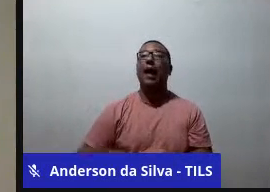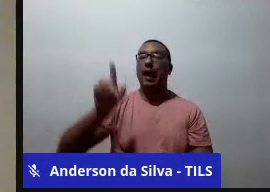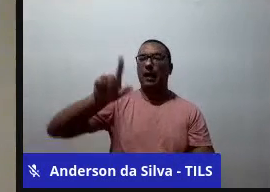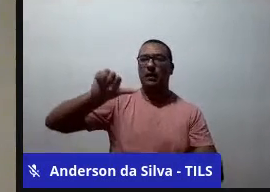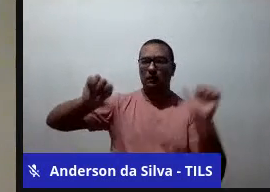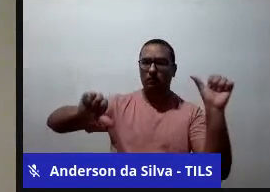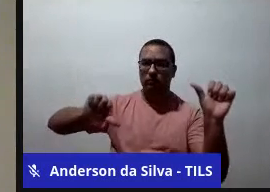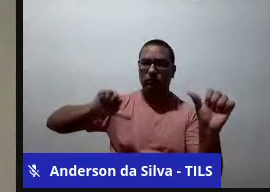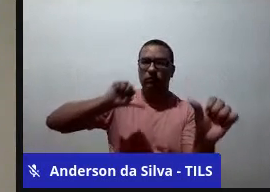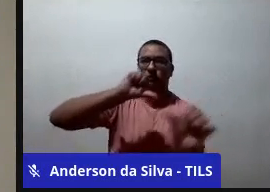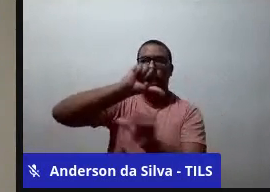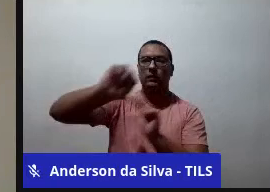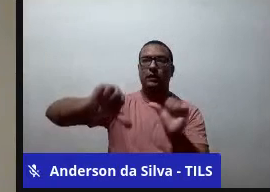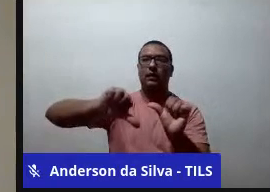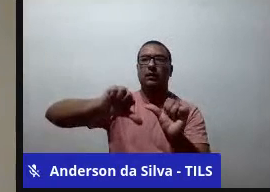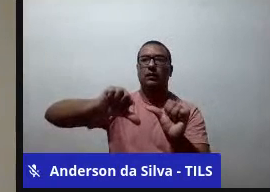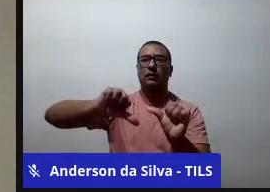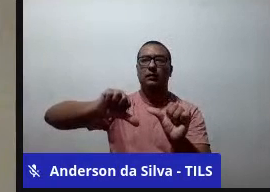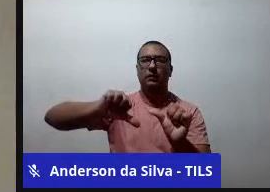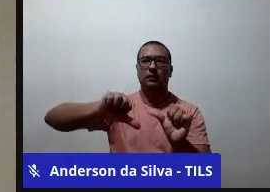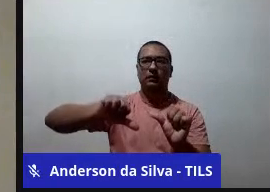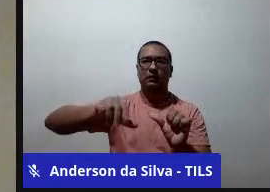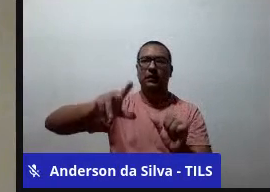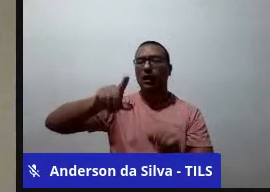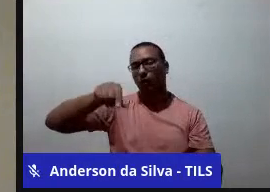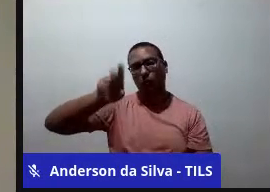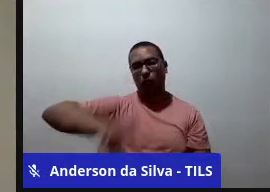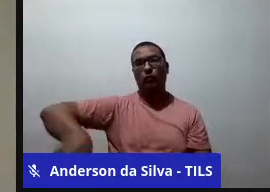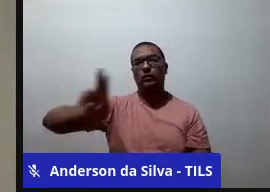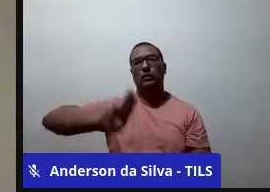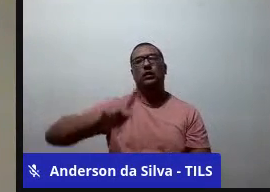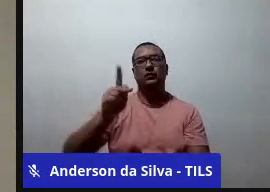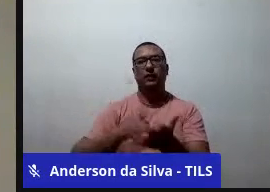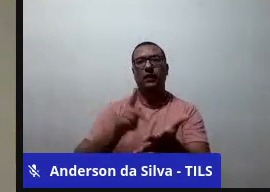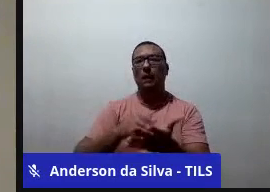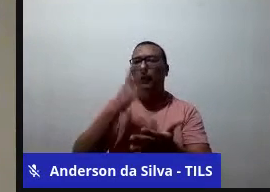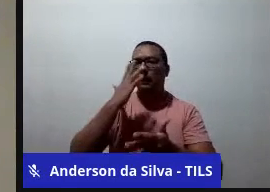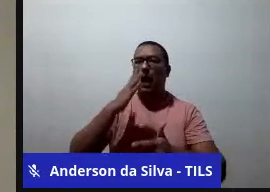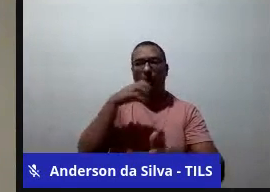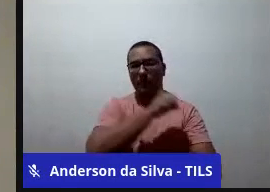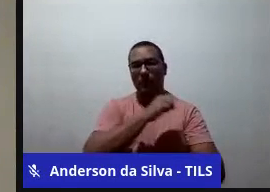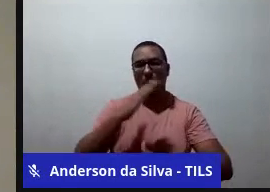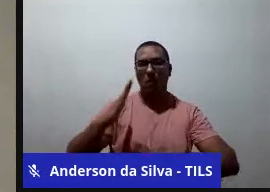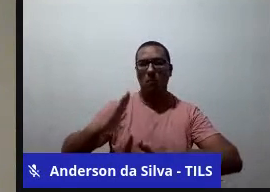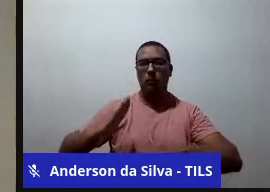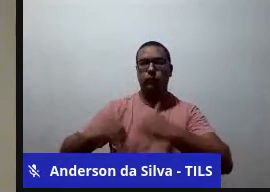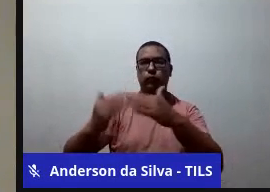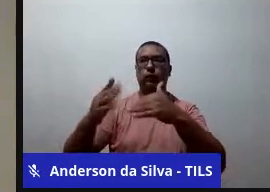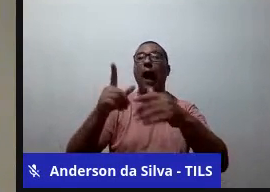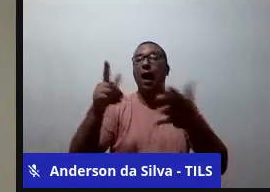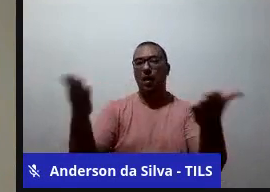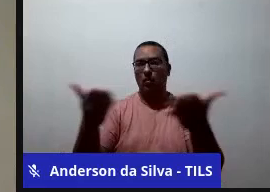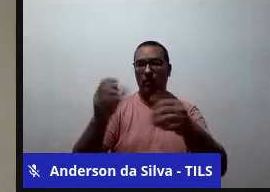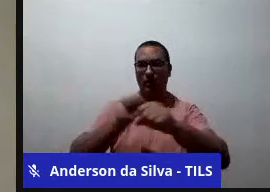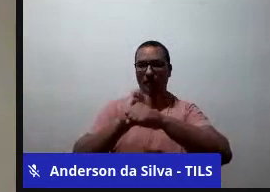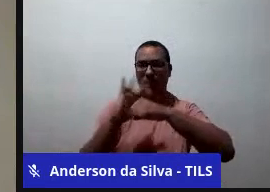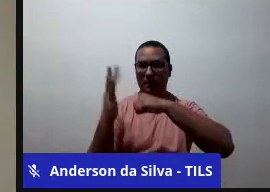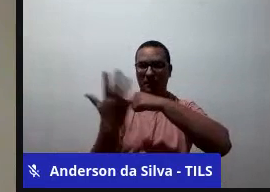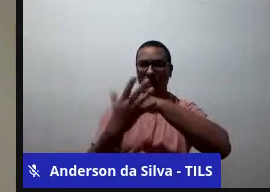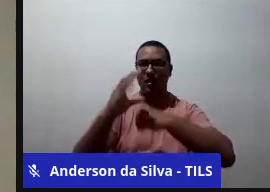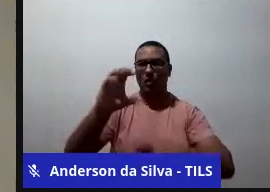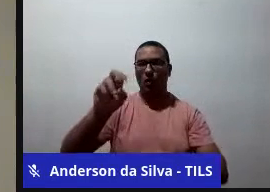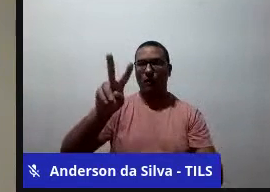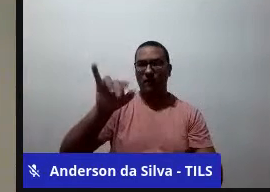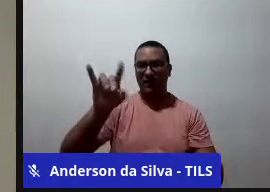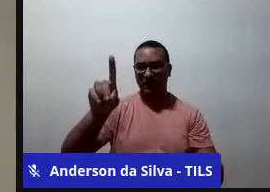foi de forma significativa, acelerada, agora no tempo da pandemia do Covid-19, ela já